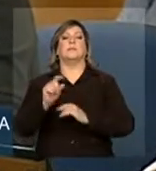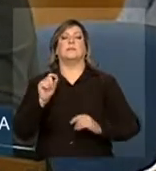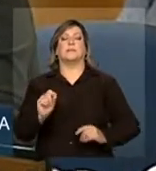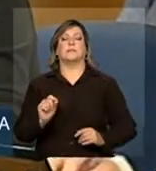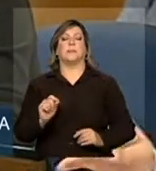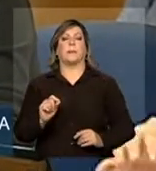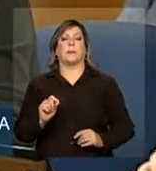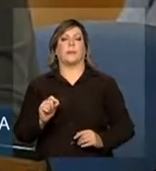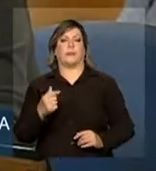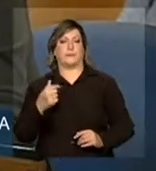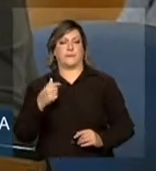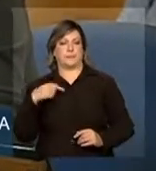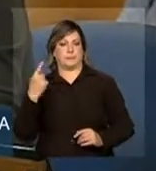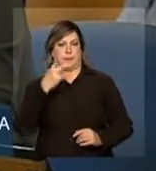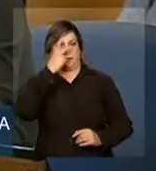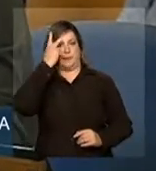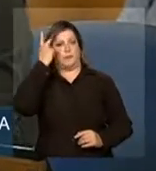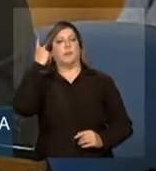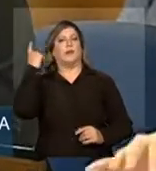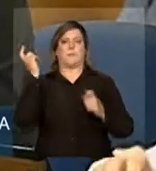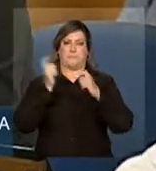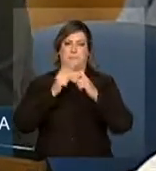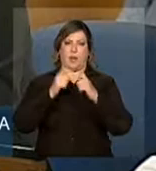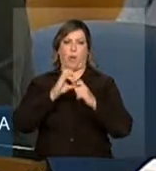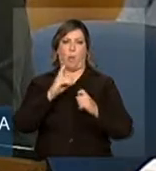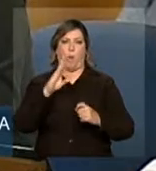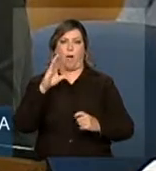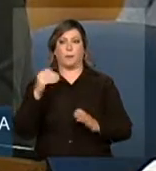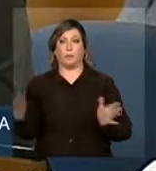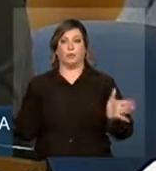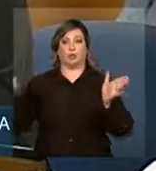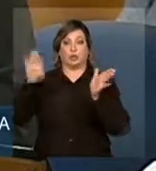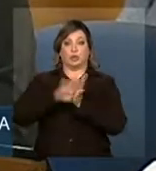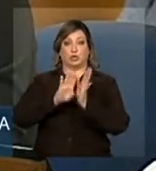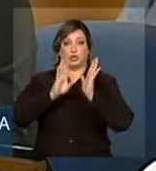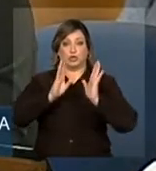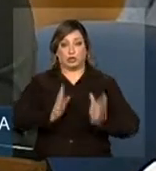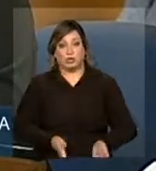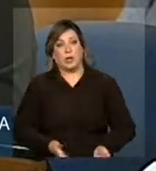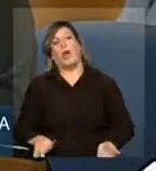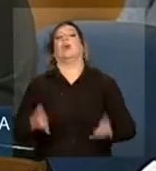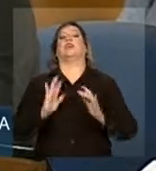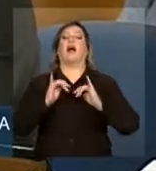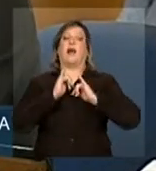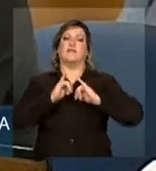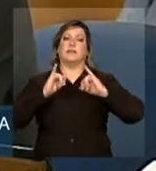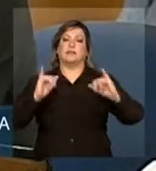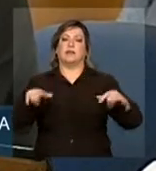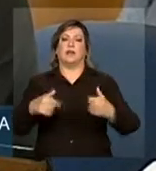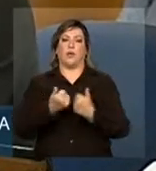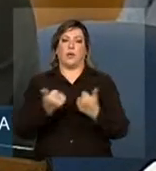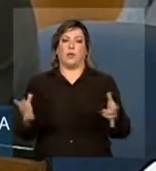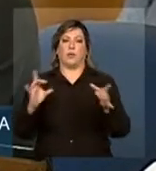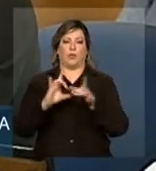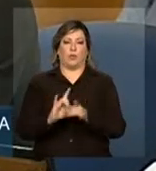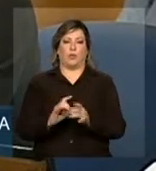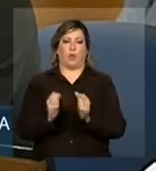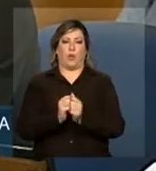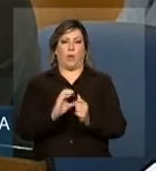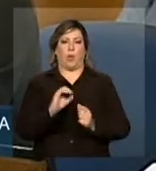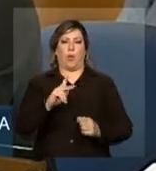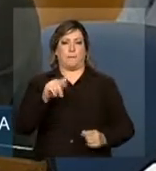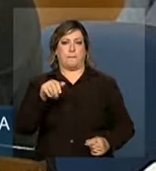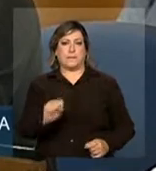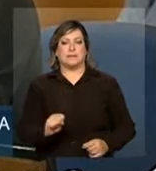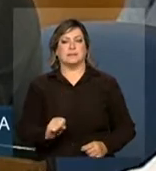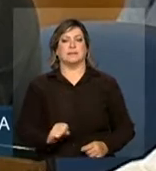cubanos chegaram e foi anunciada essa cooperação com com opas